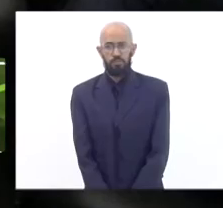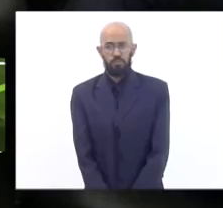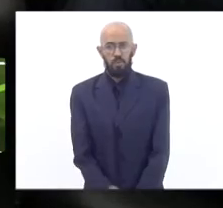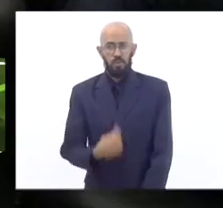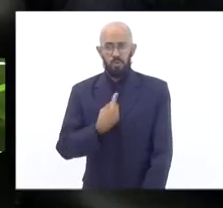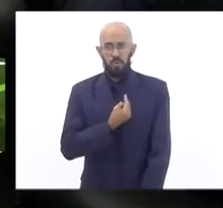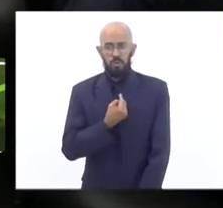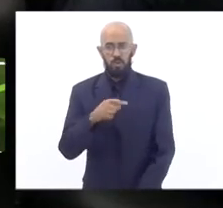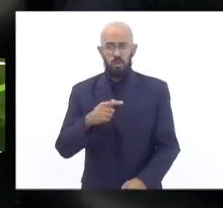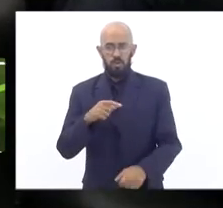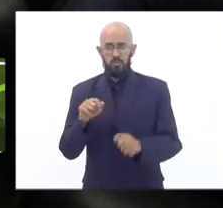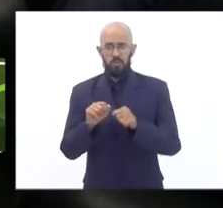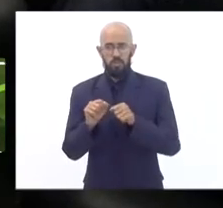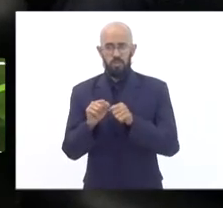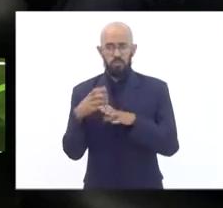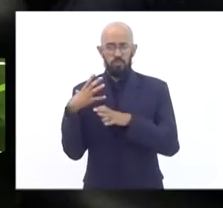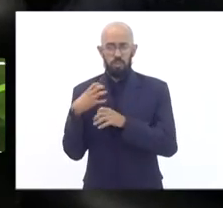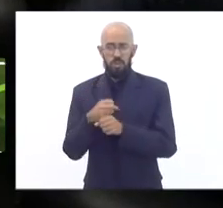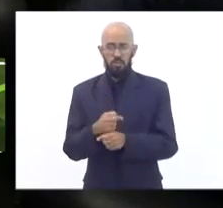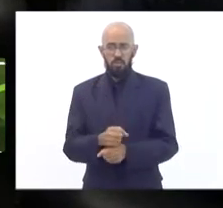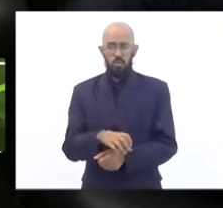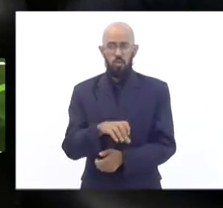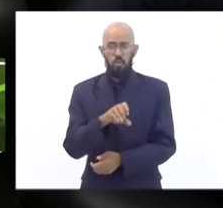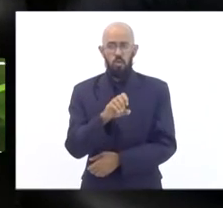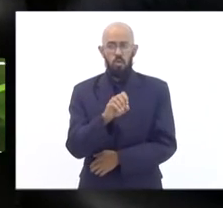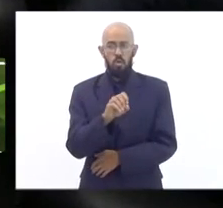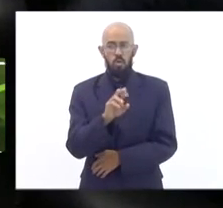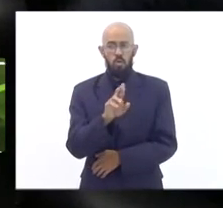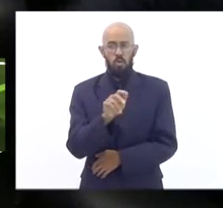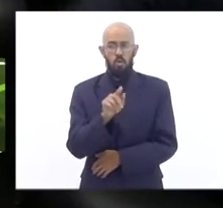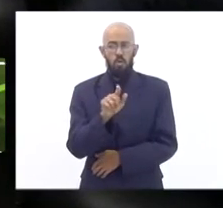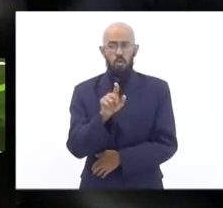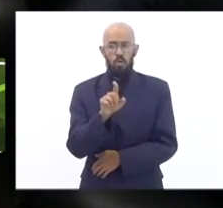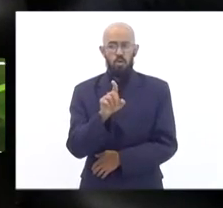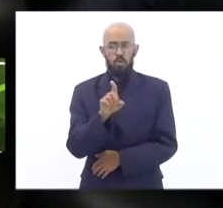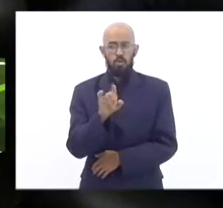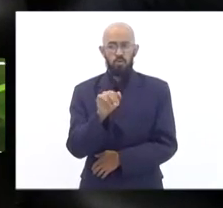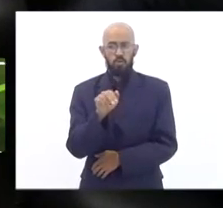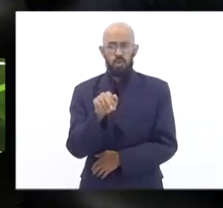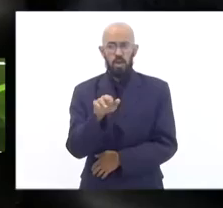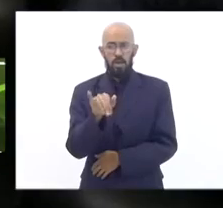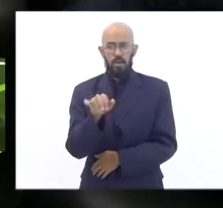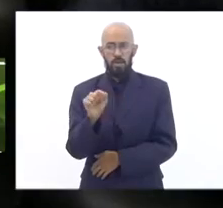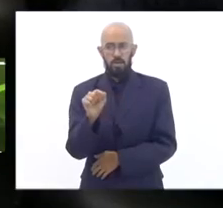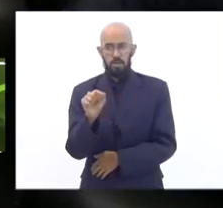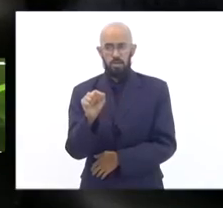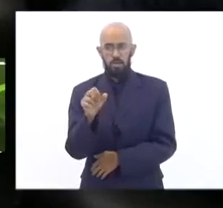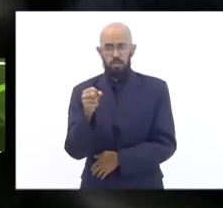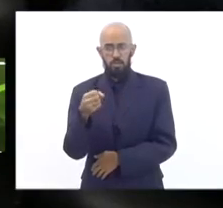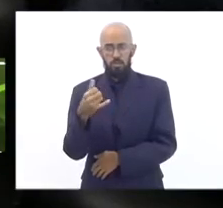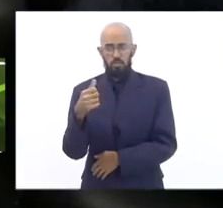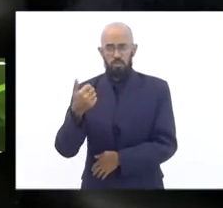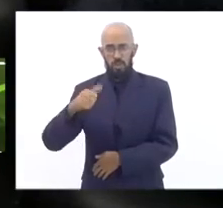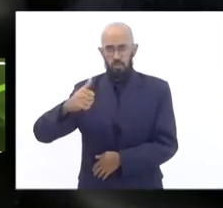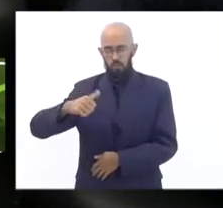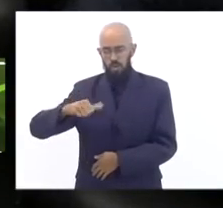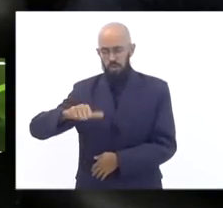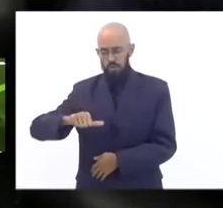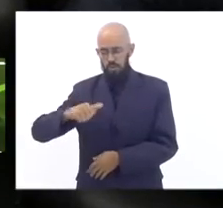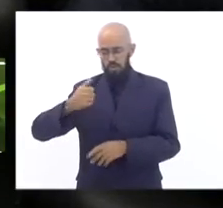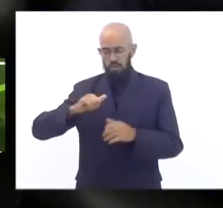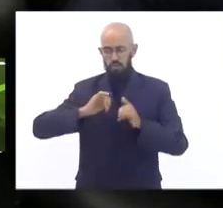da revisão ordinária. A revisão ordinária, quando você avalia os dados enviados pelo concessionário, os dados